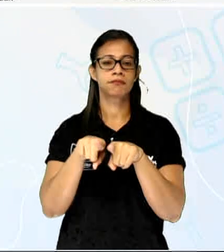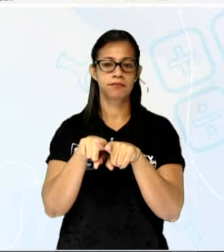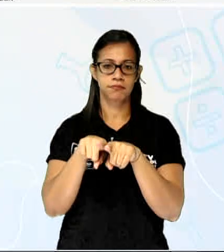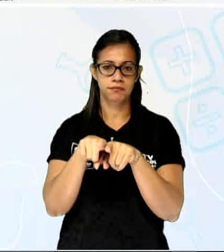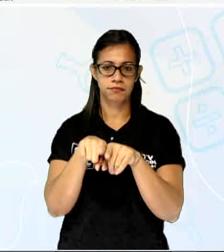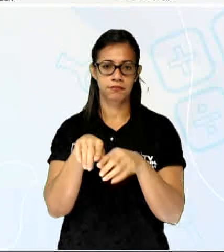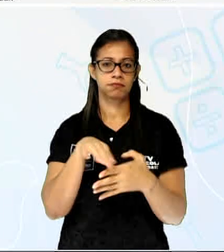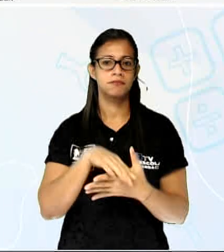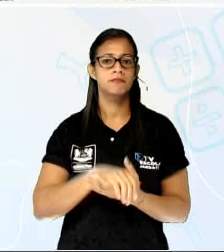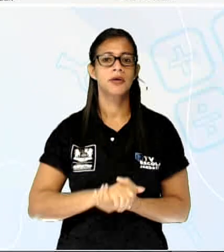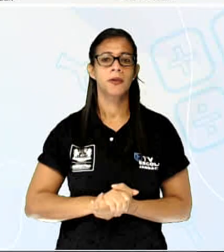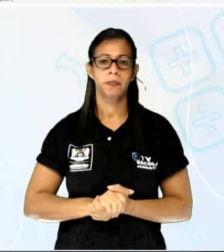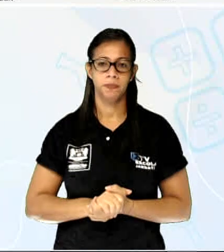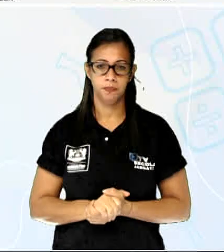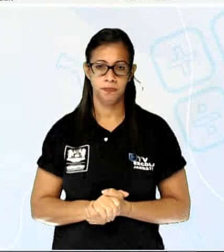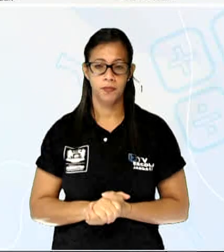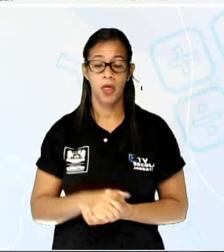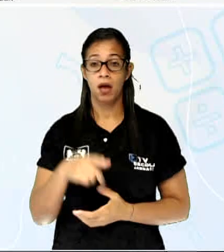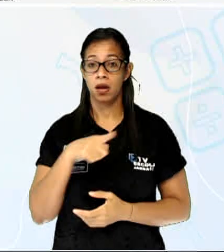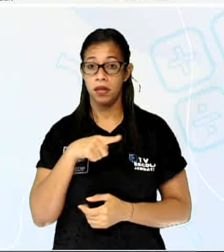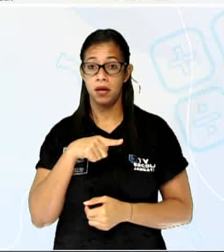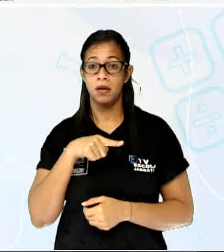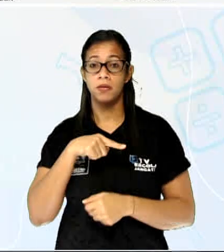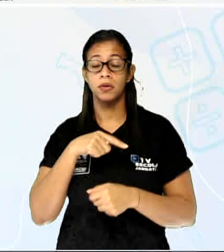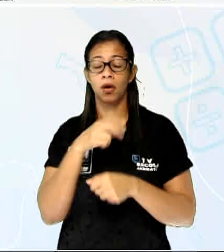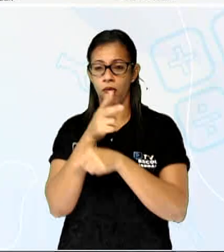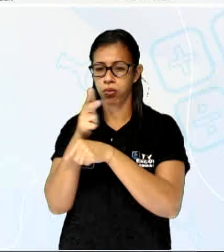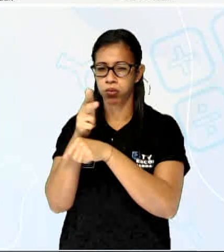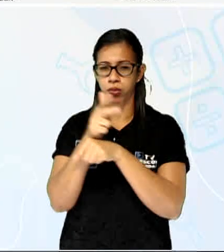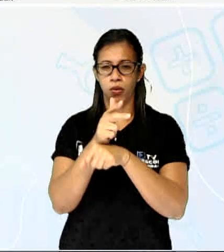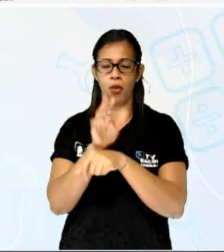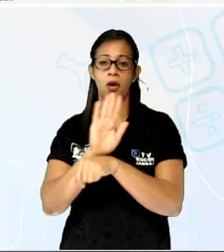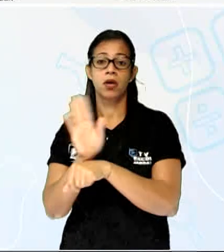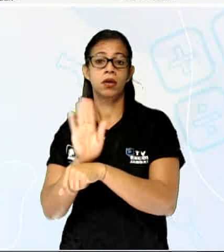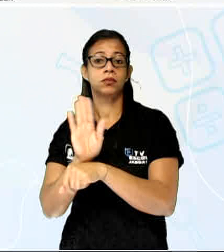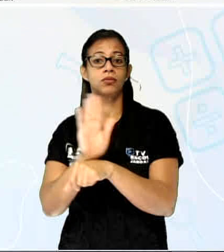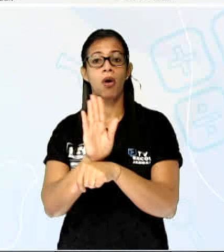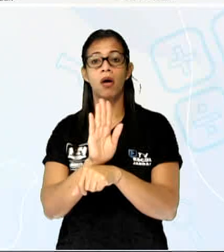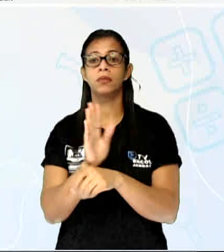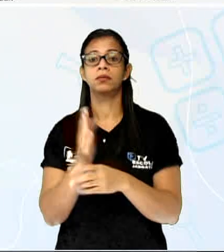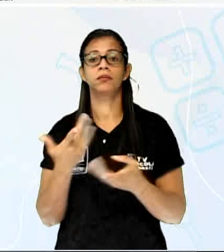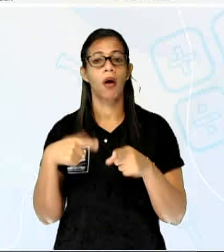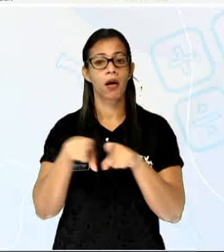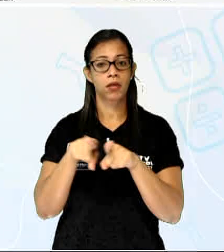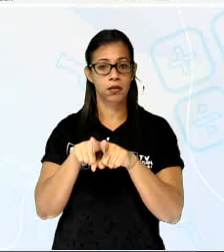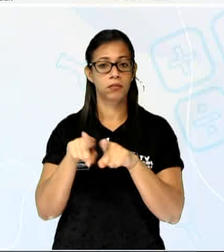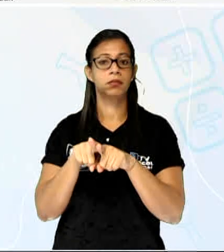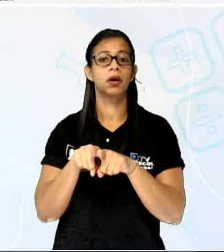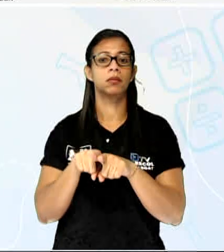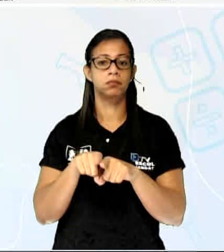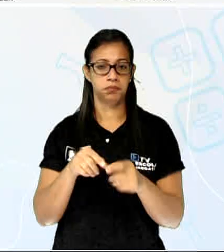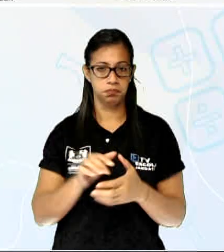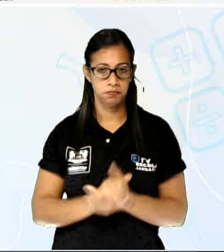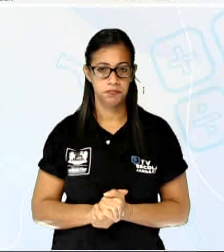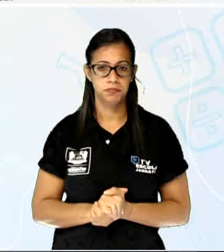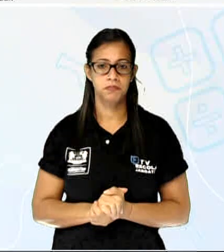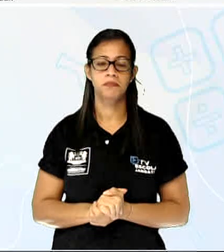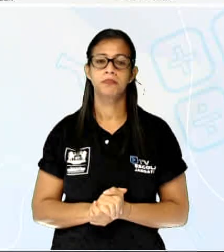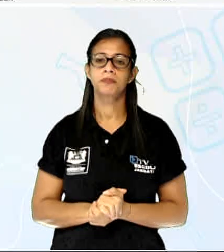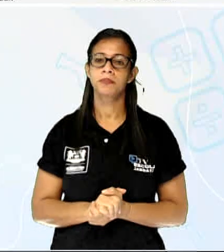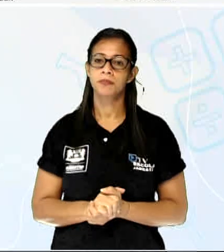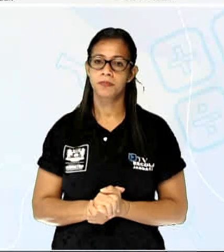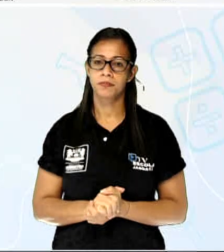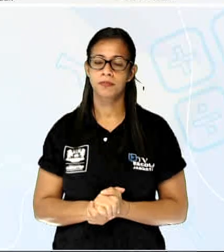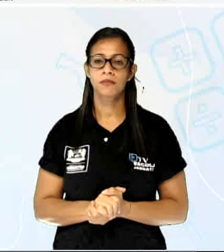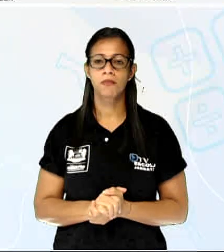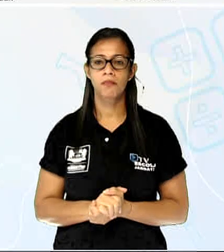que é a câmera de cinema que se usa hoje. Uma das, né? Tem até câmeras mais avançadas que essa. Mas vejam